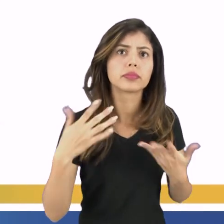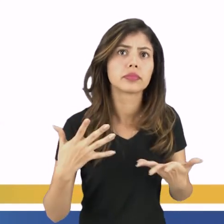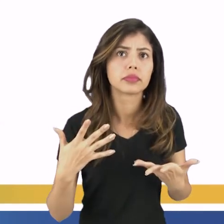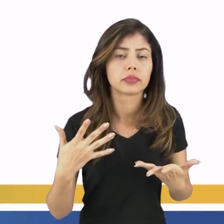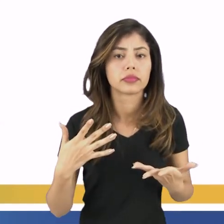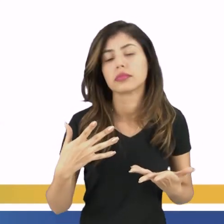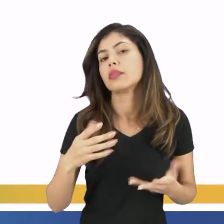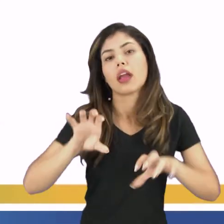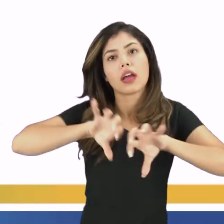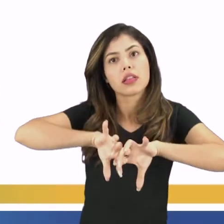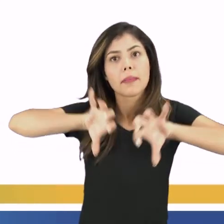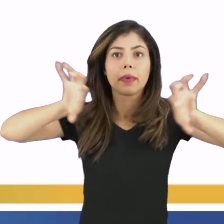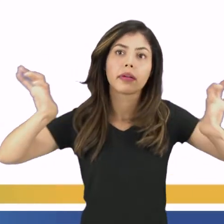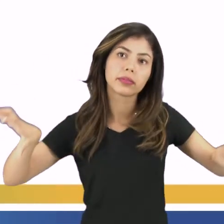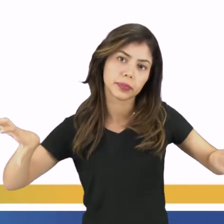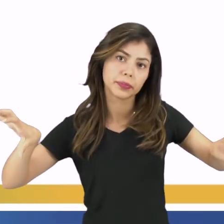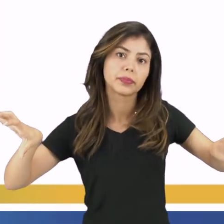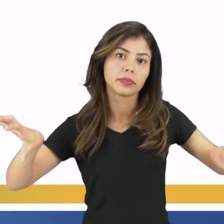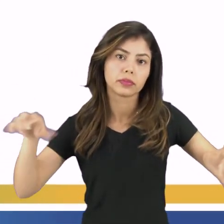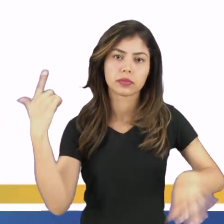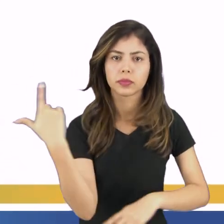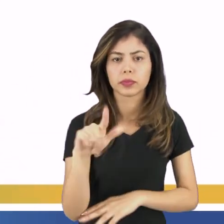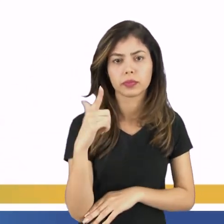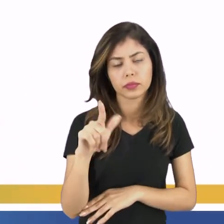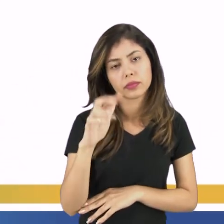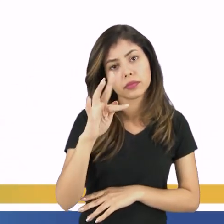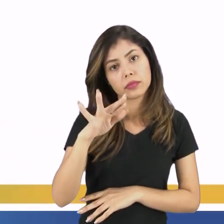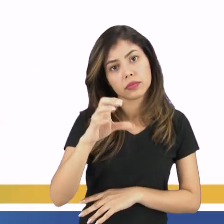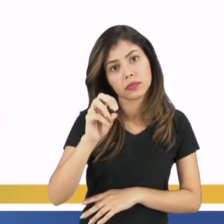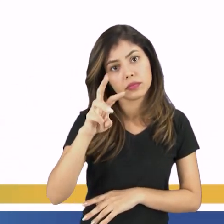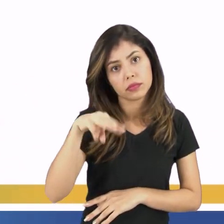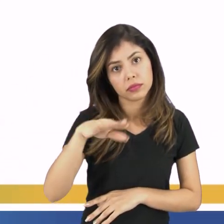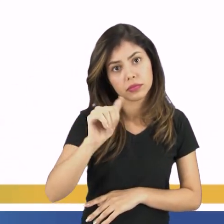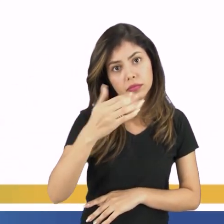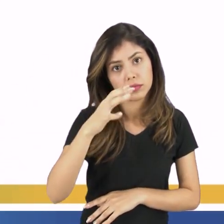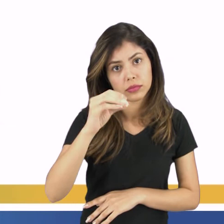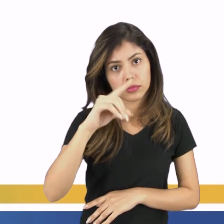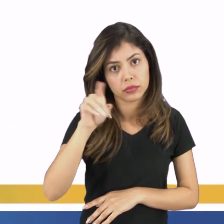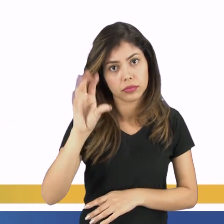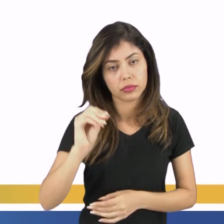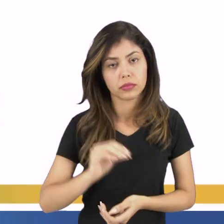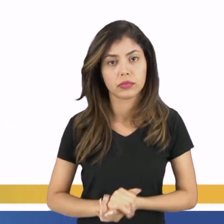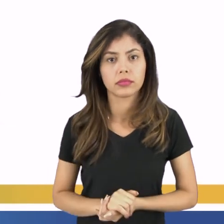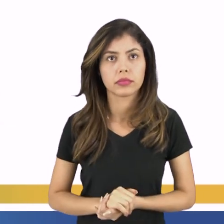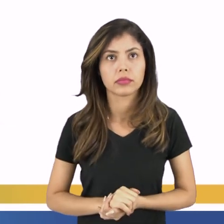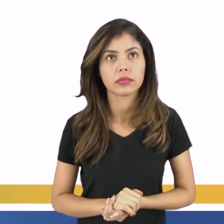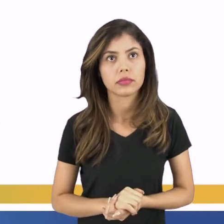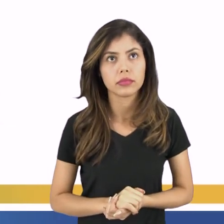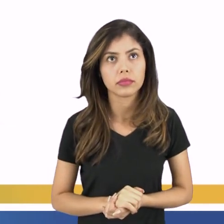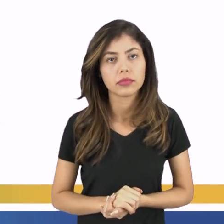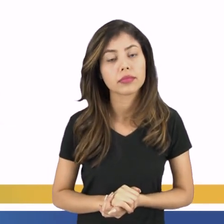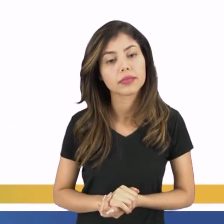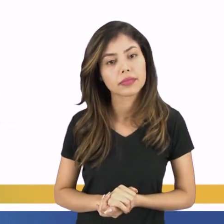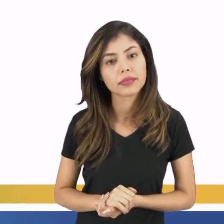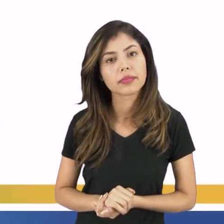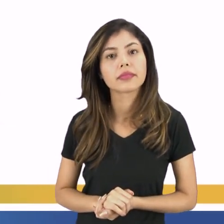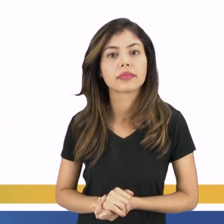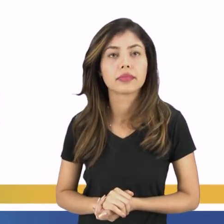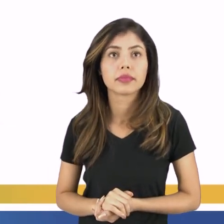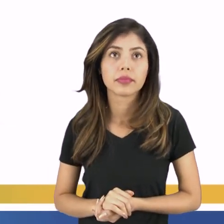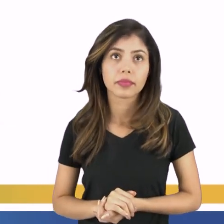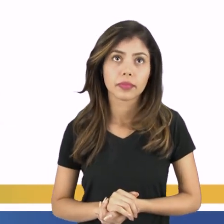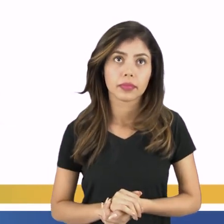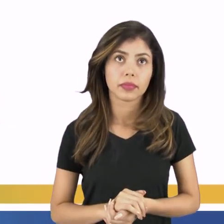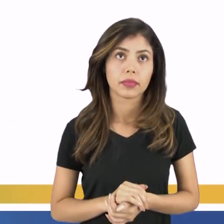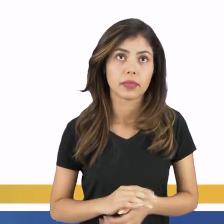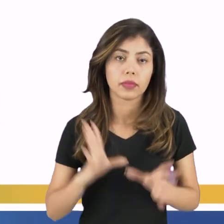a separação. Não teve formação. Essa substância já é formada de íons. Então, a gente tem aqui, ó, quando uma